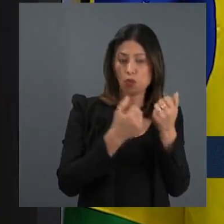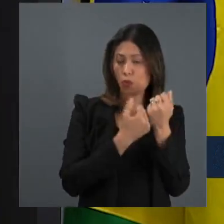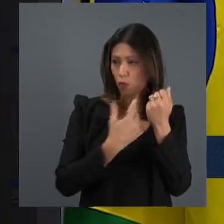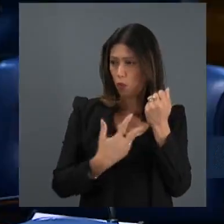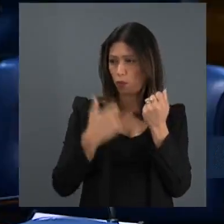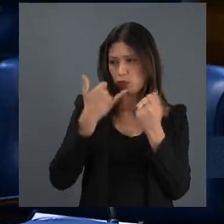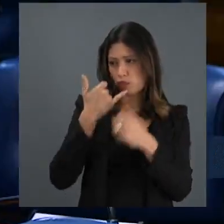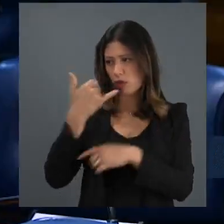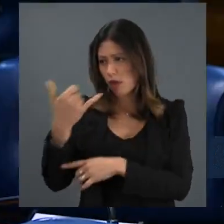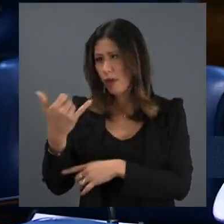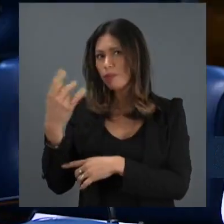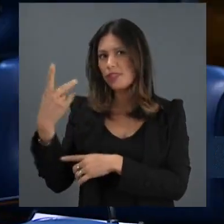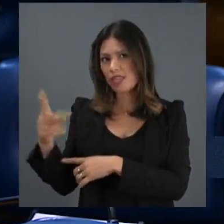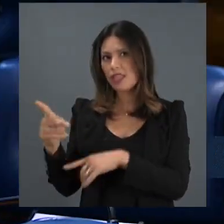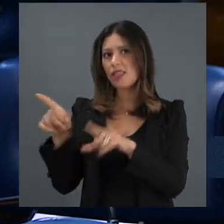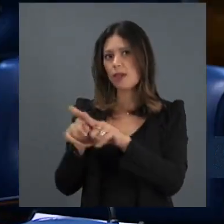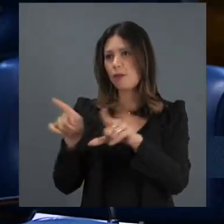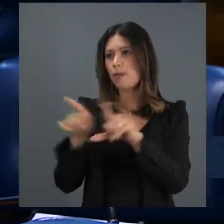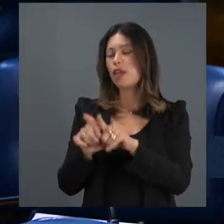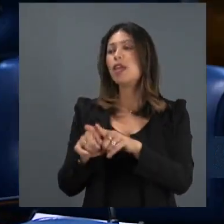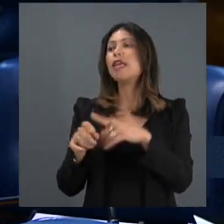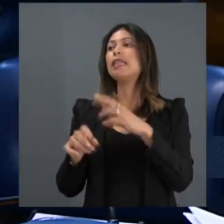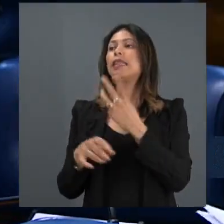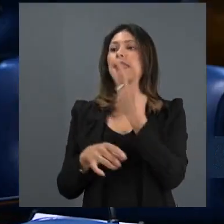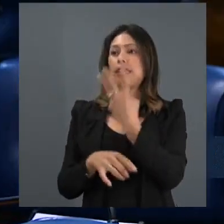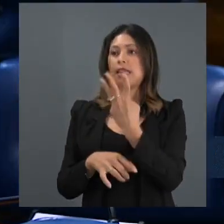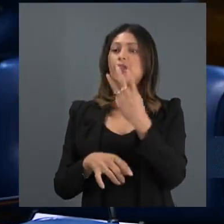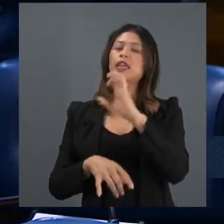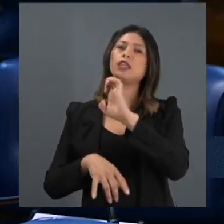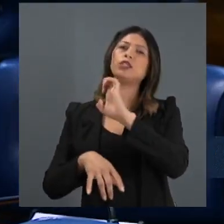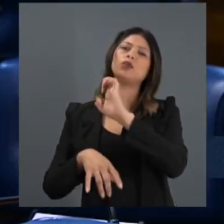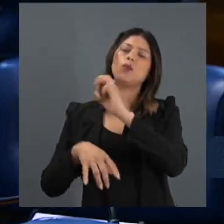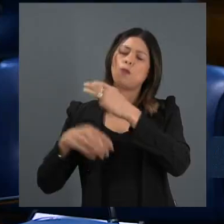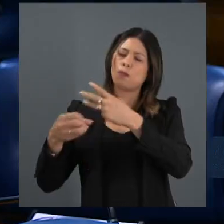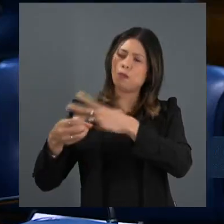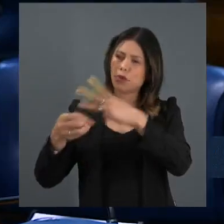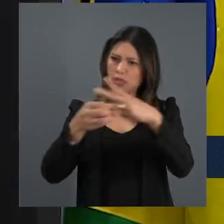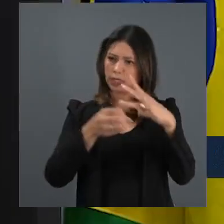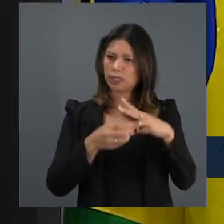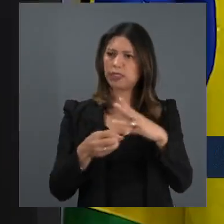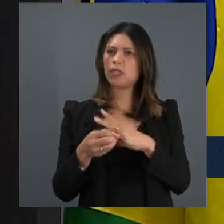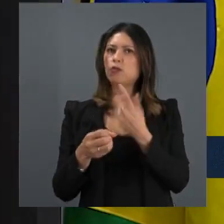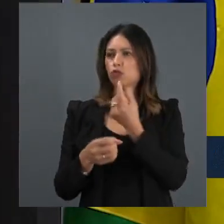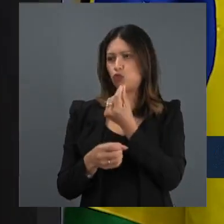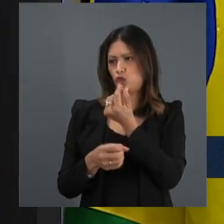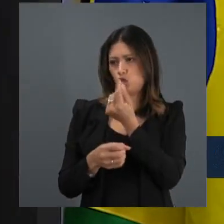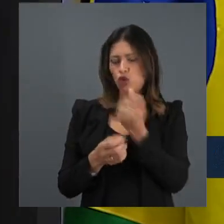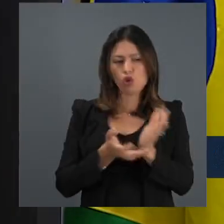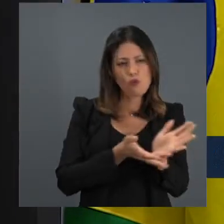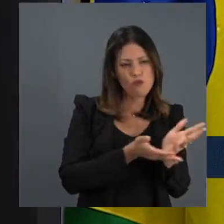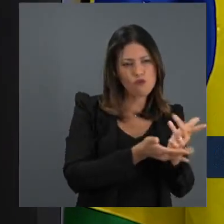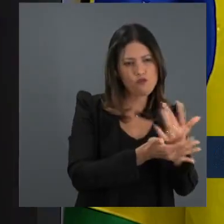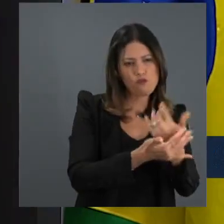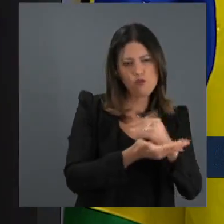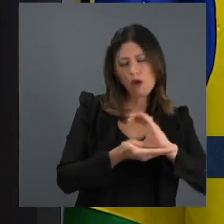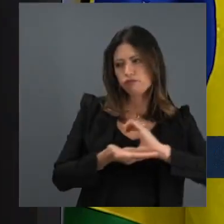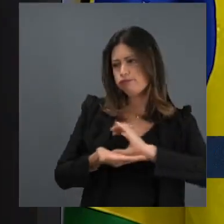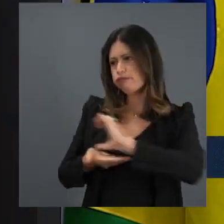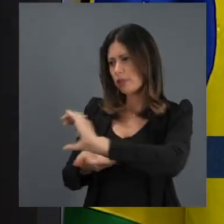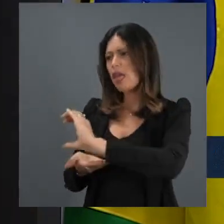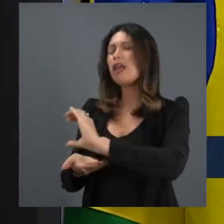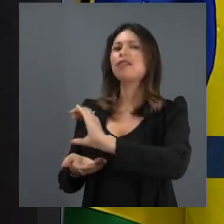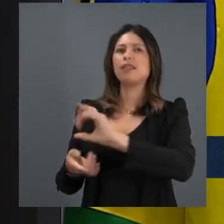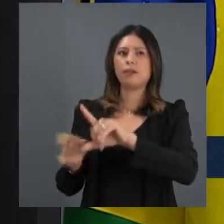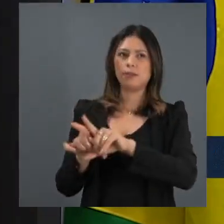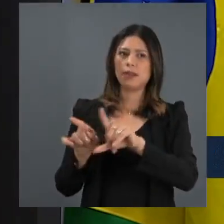para 3 municípios, emenda parlamentar, quase R$1 milhão, né? Foi